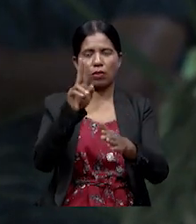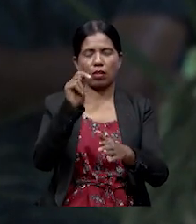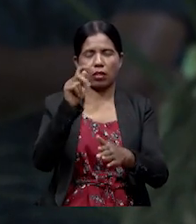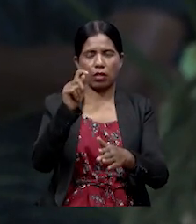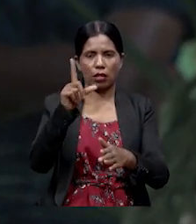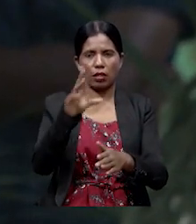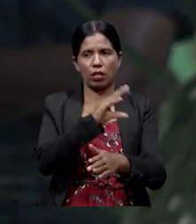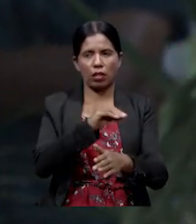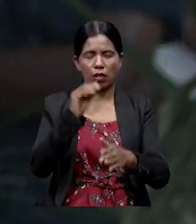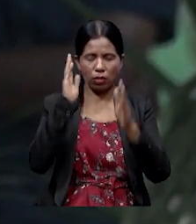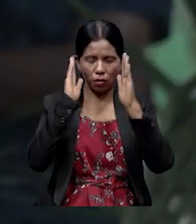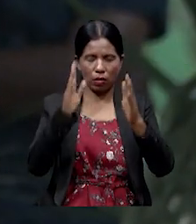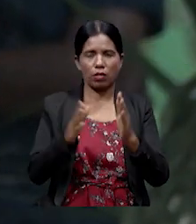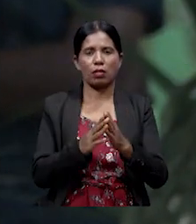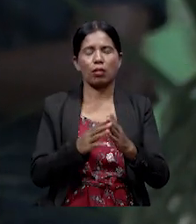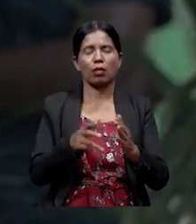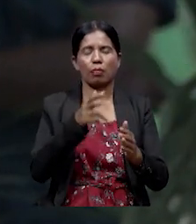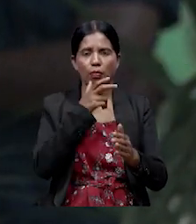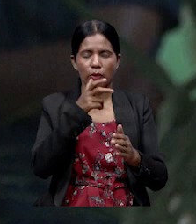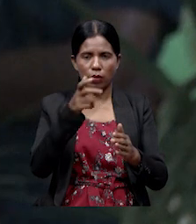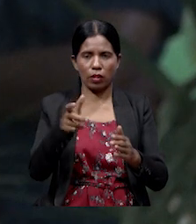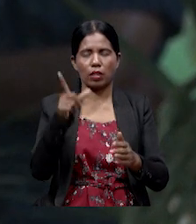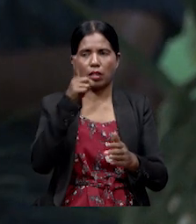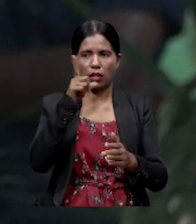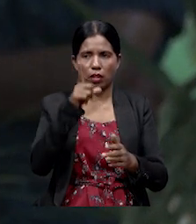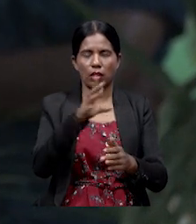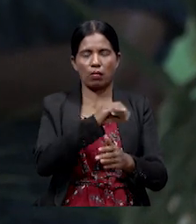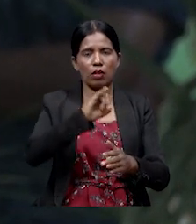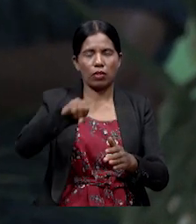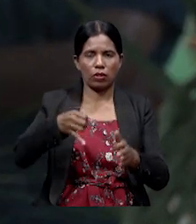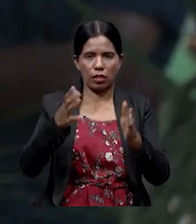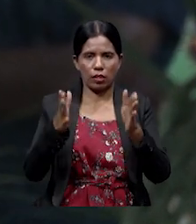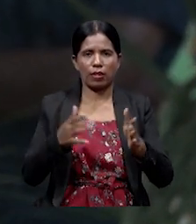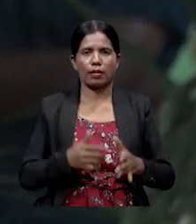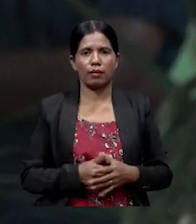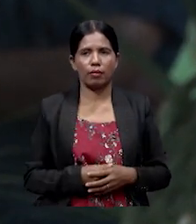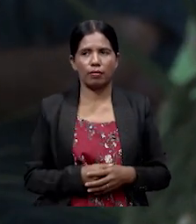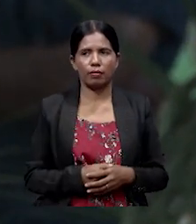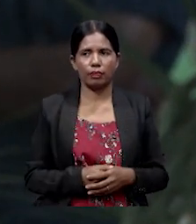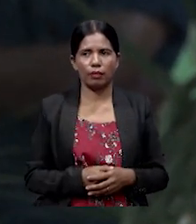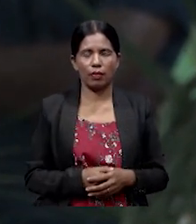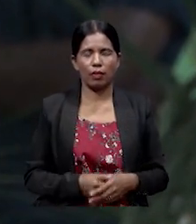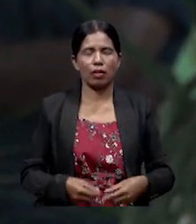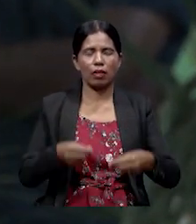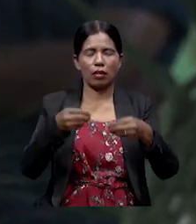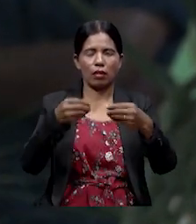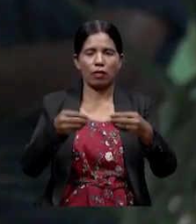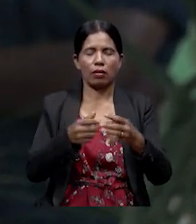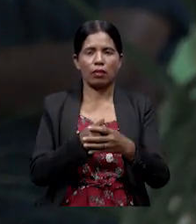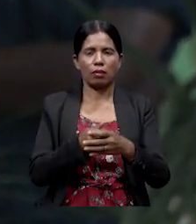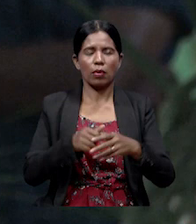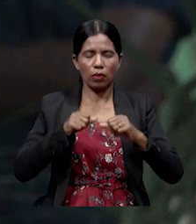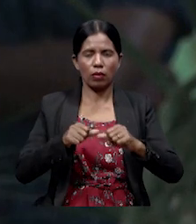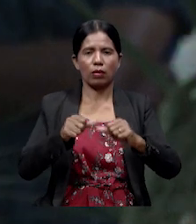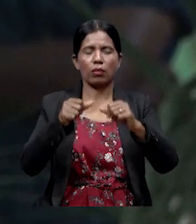o Projeto Pro Português e o Centro Língua para Jornalistas. Que a presença de Vossa Excelência seja a continuação